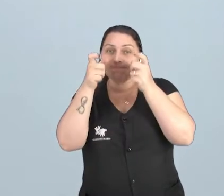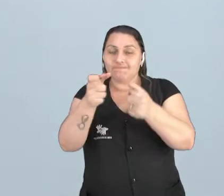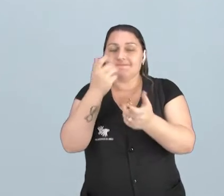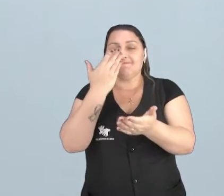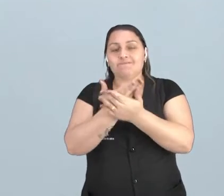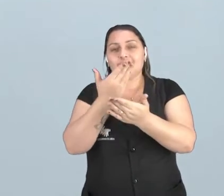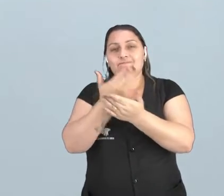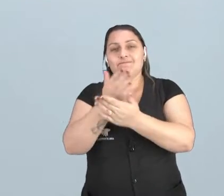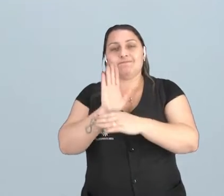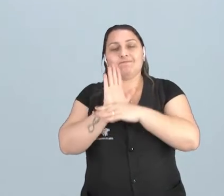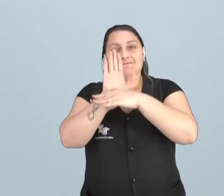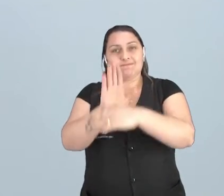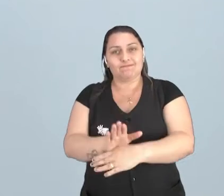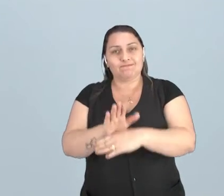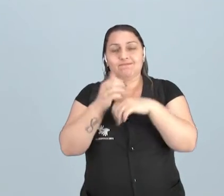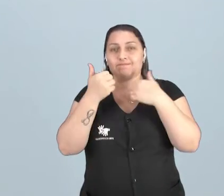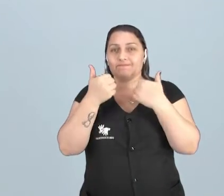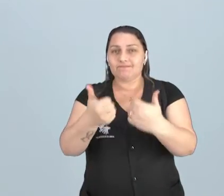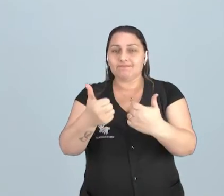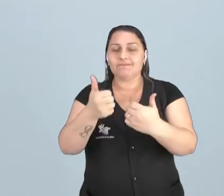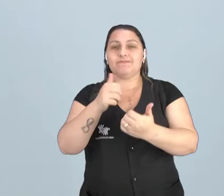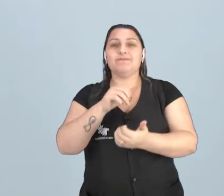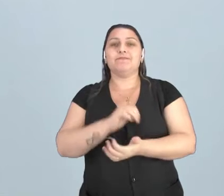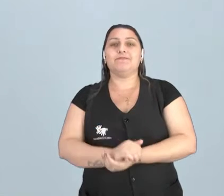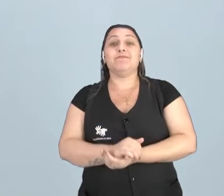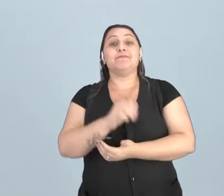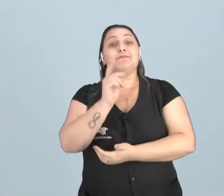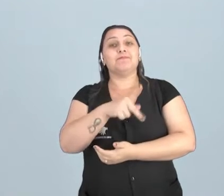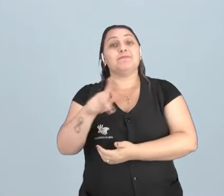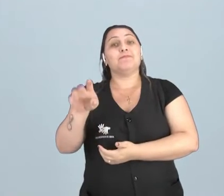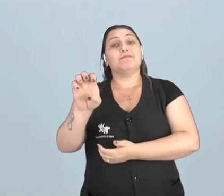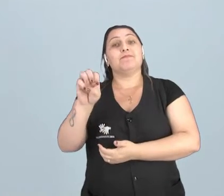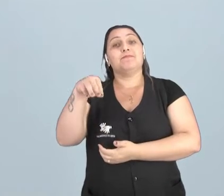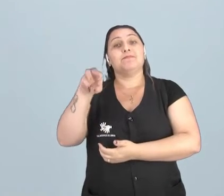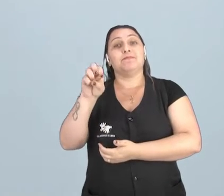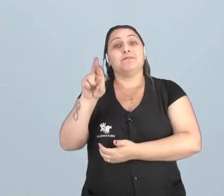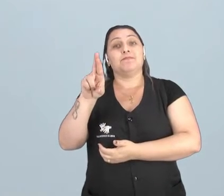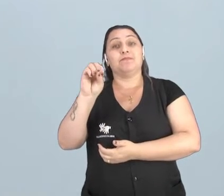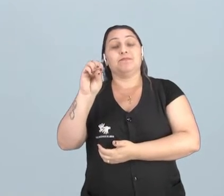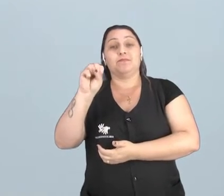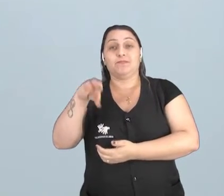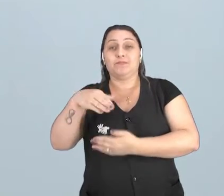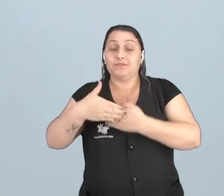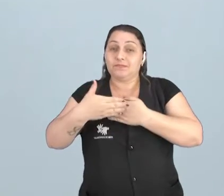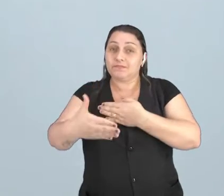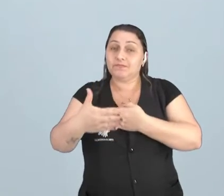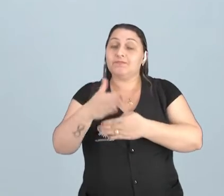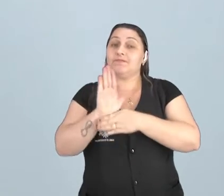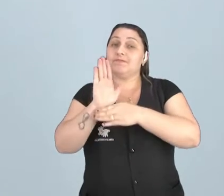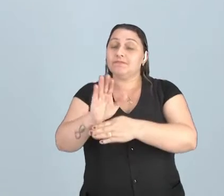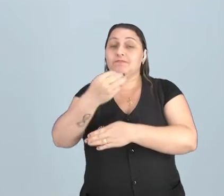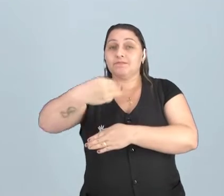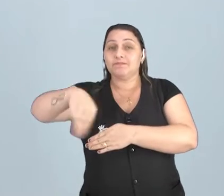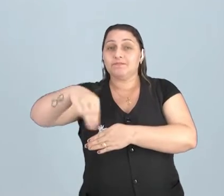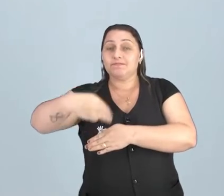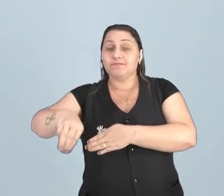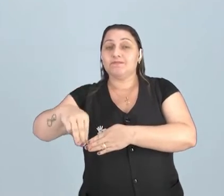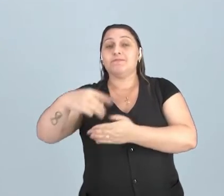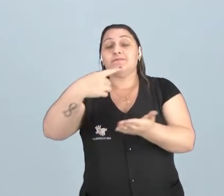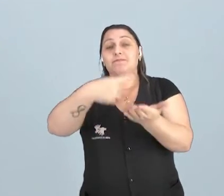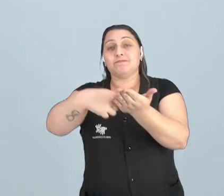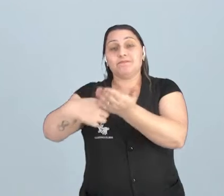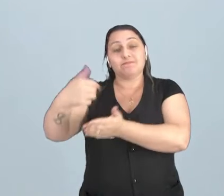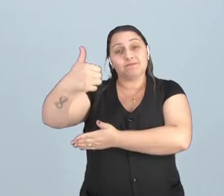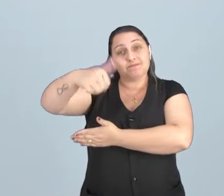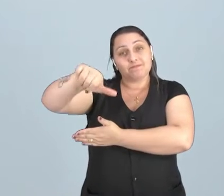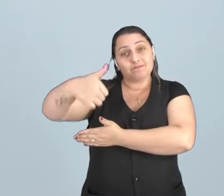aula que ela vai te ajudar muito, certo? Então, eu sou o professor Emerson, vou te ajudar a partir de agora com matemática, análise